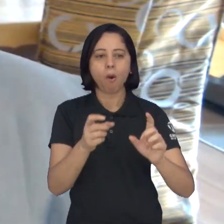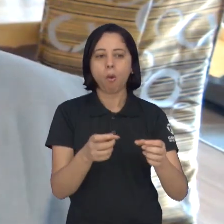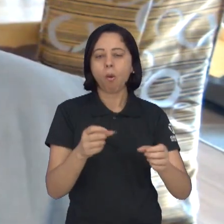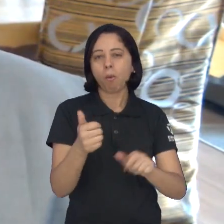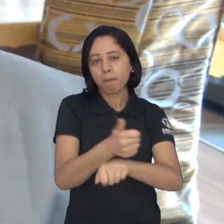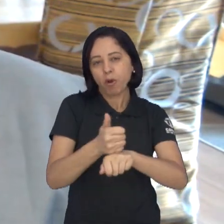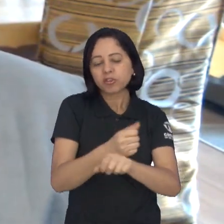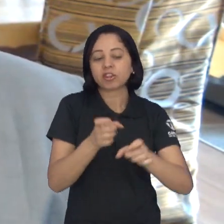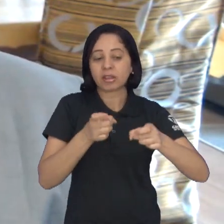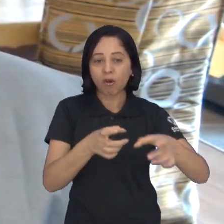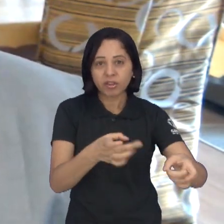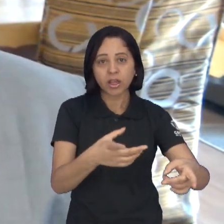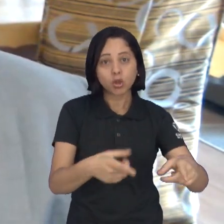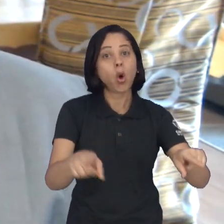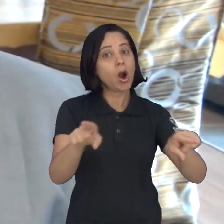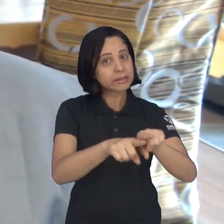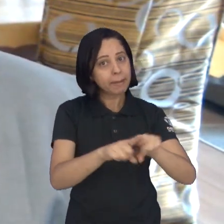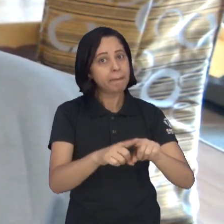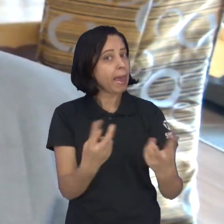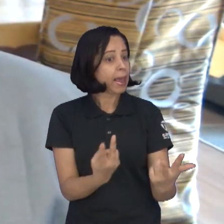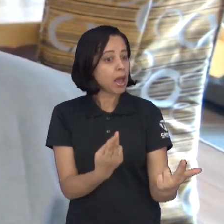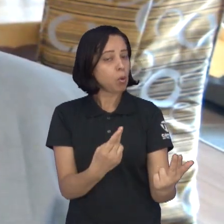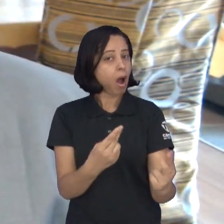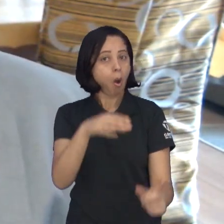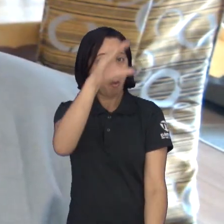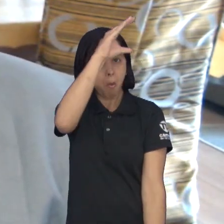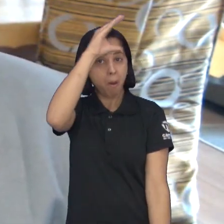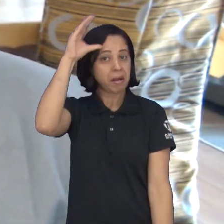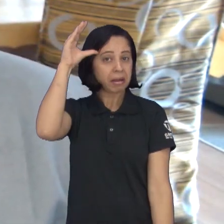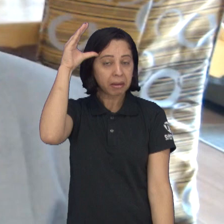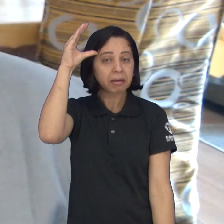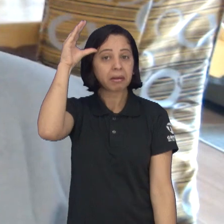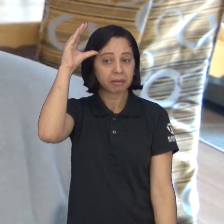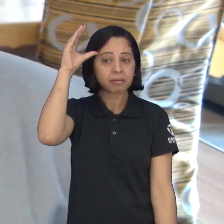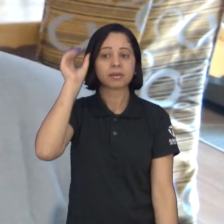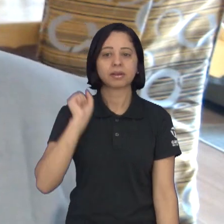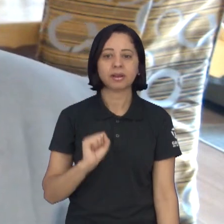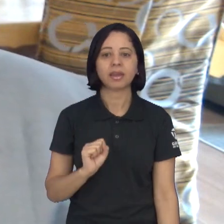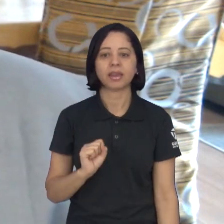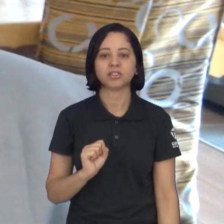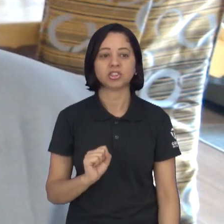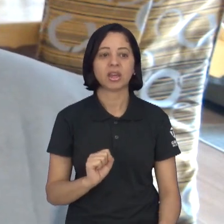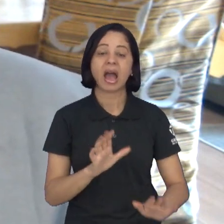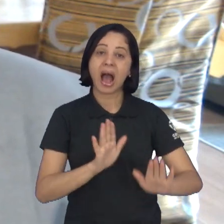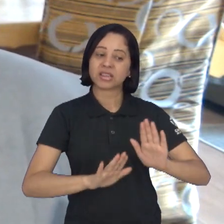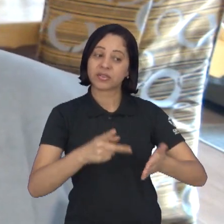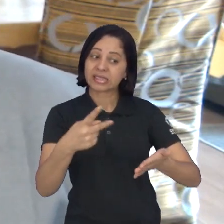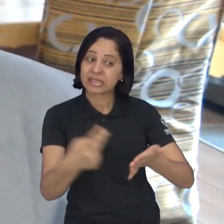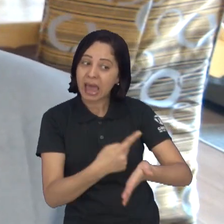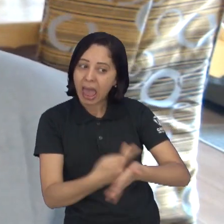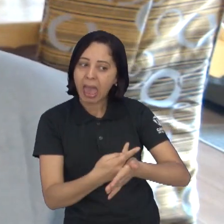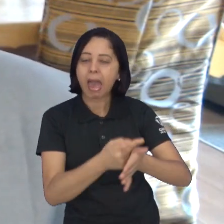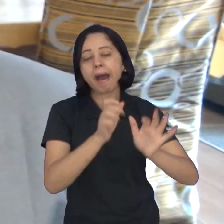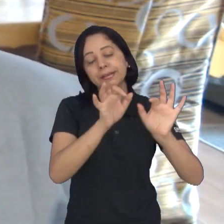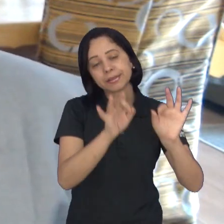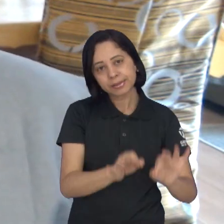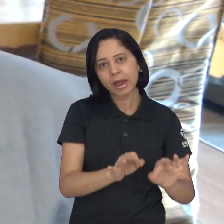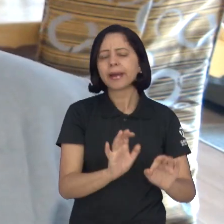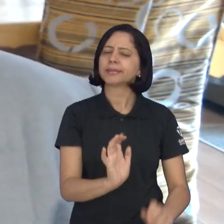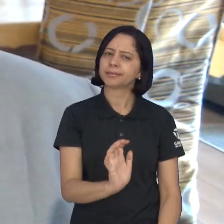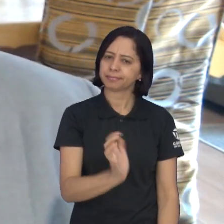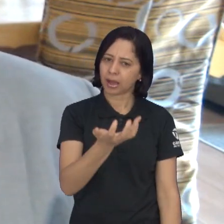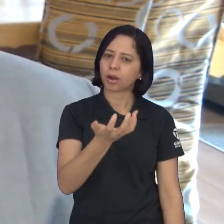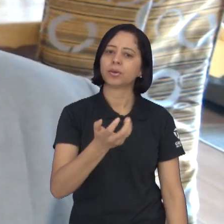indivíduo que, que as pessoas também, né, realizam, erram, e é perfeitamente,